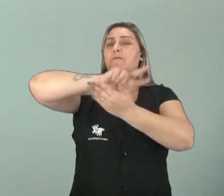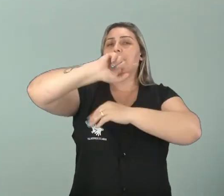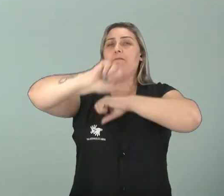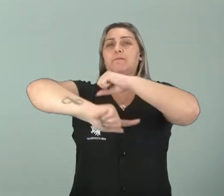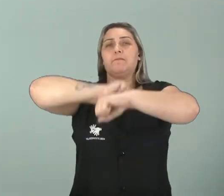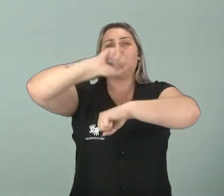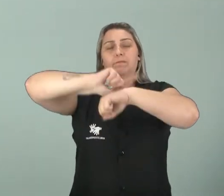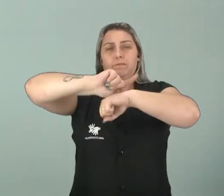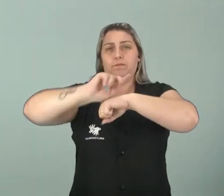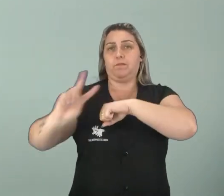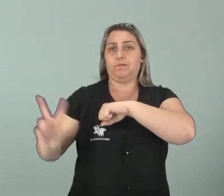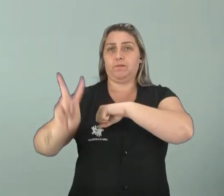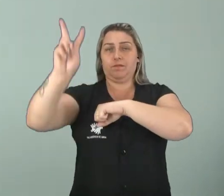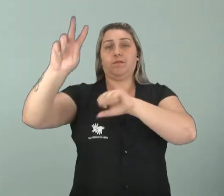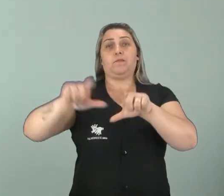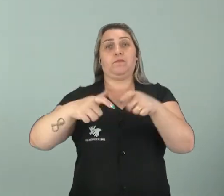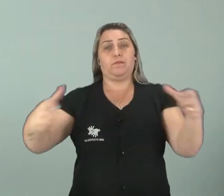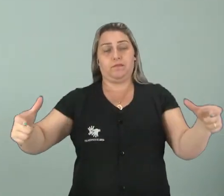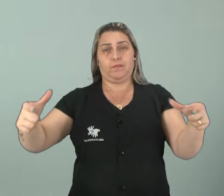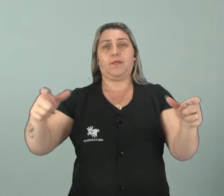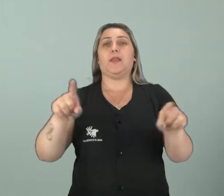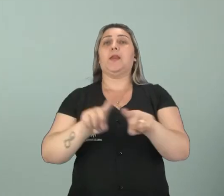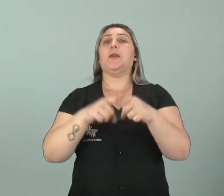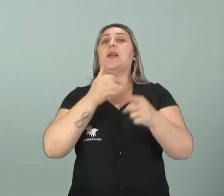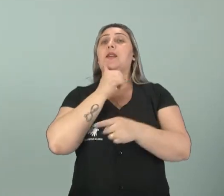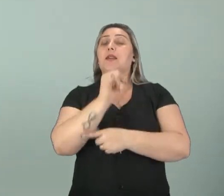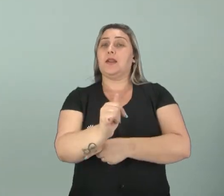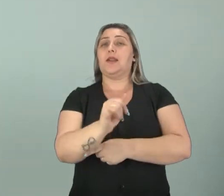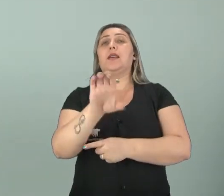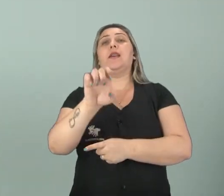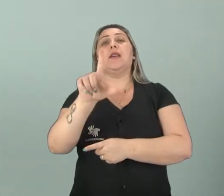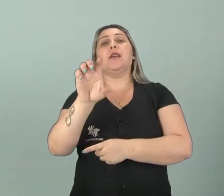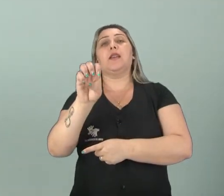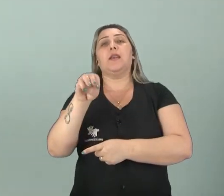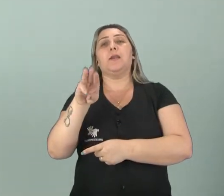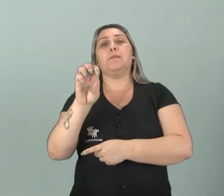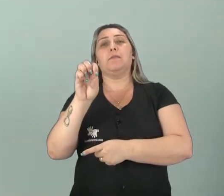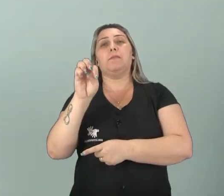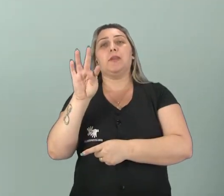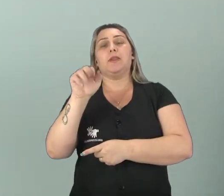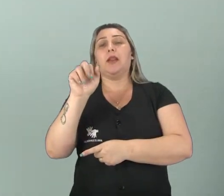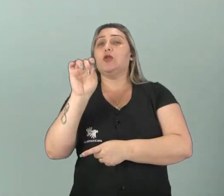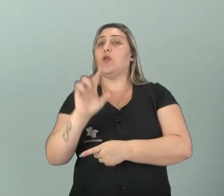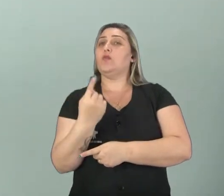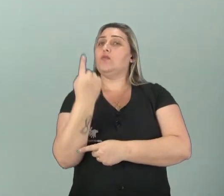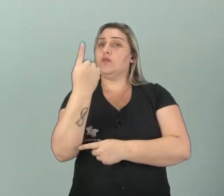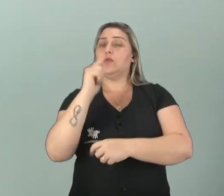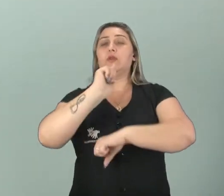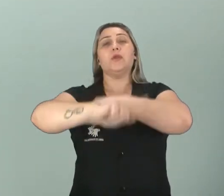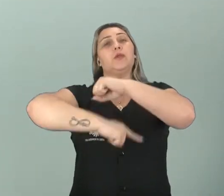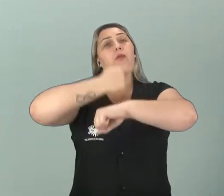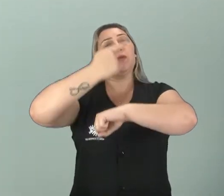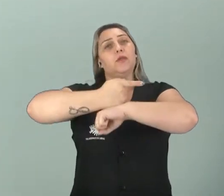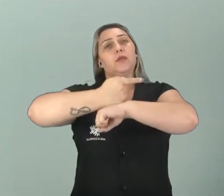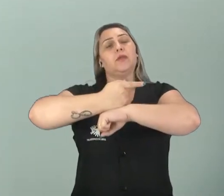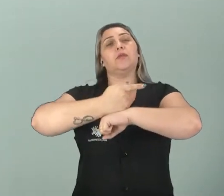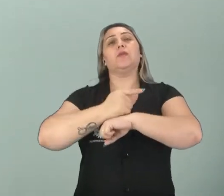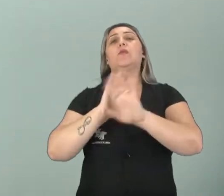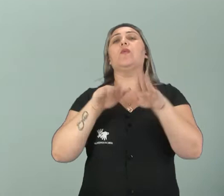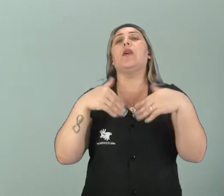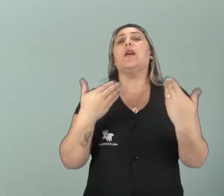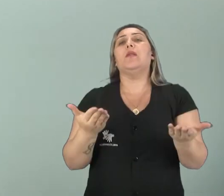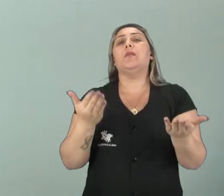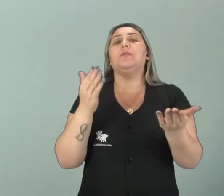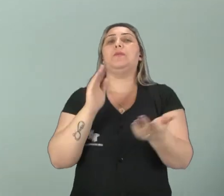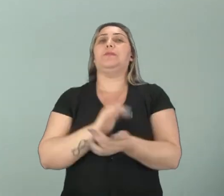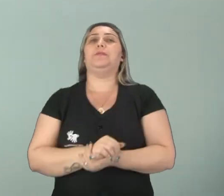é um valor muito grande de elétron. Só que quando a gente fala de carga elementar, a gente está falando só de um átomo mesmo. Qual seria a carga, de um elétron?